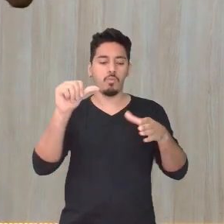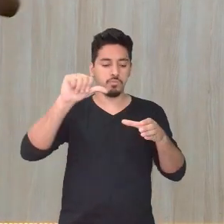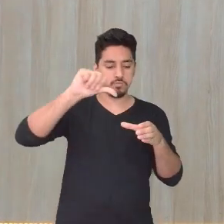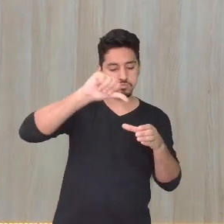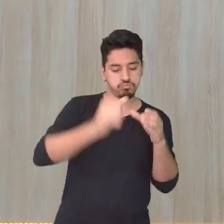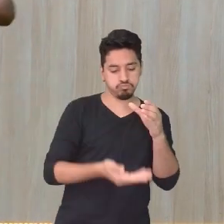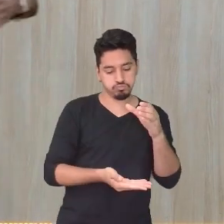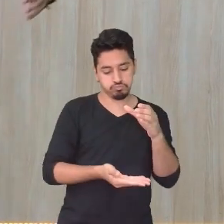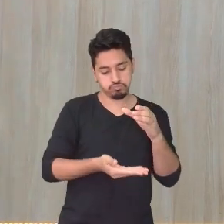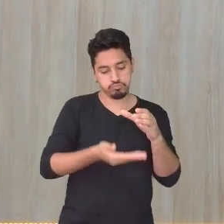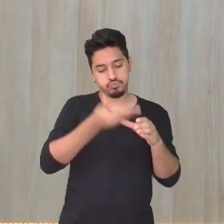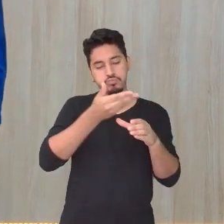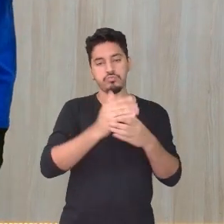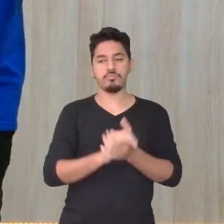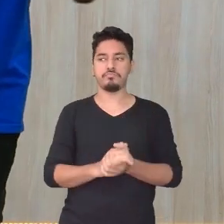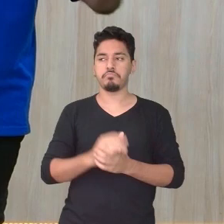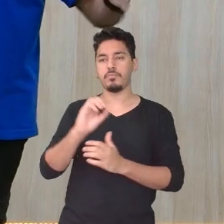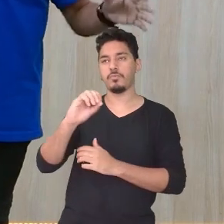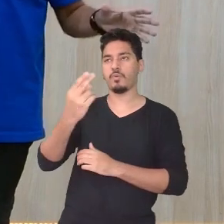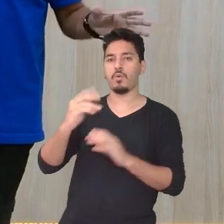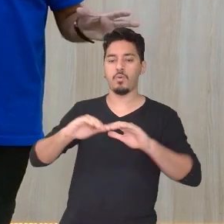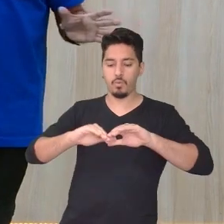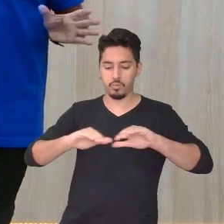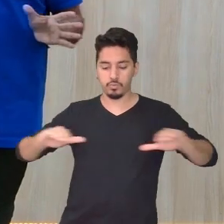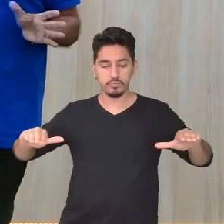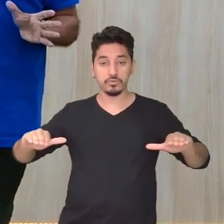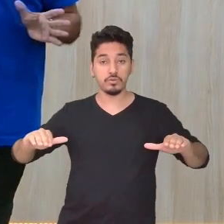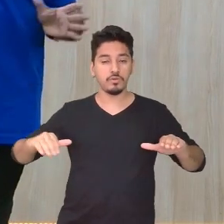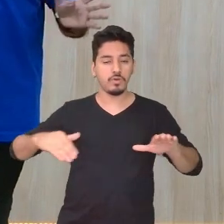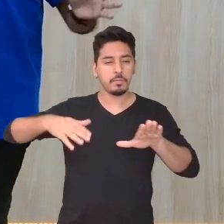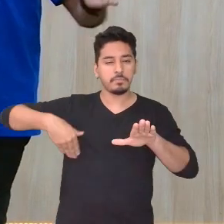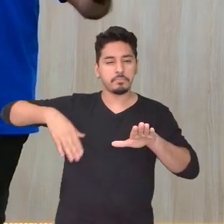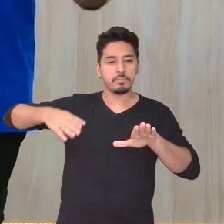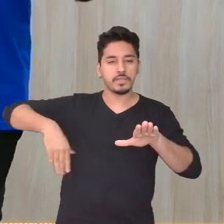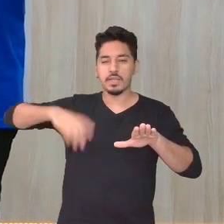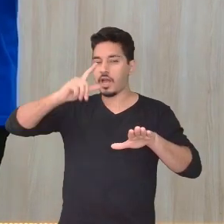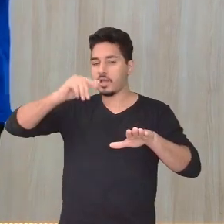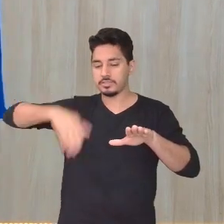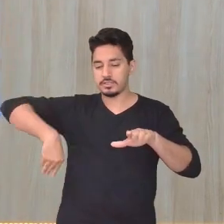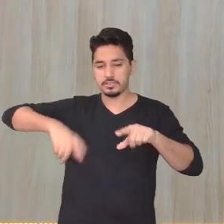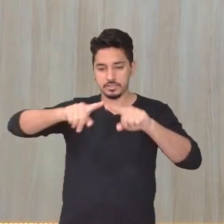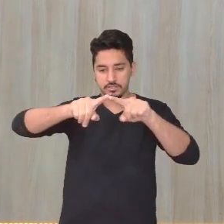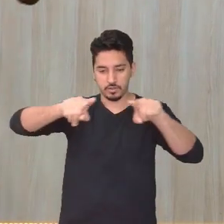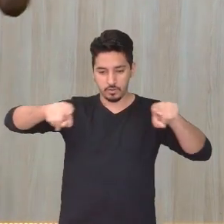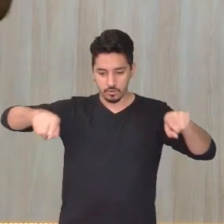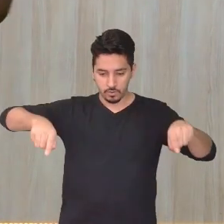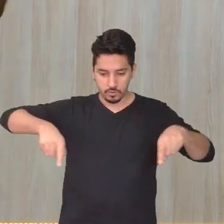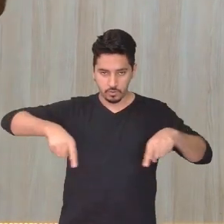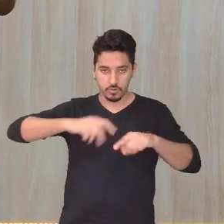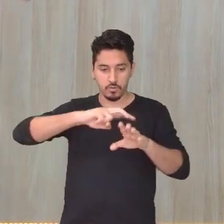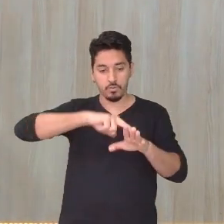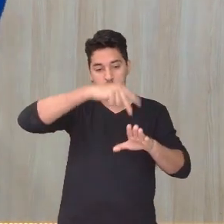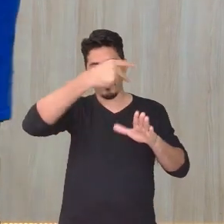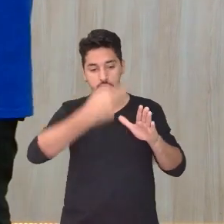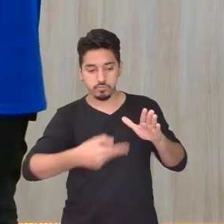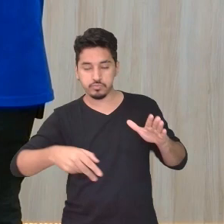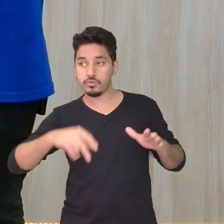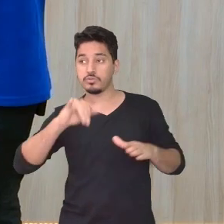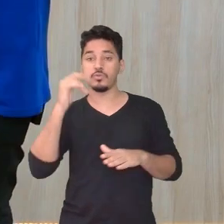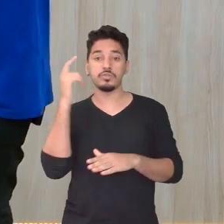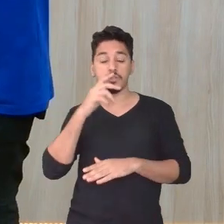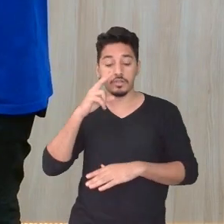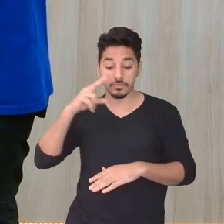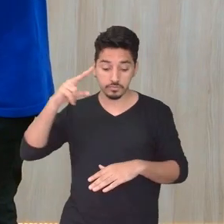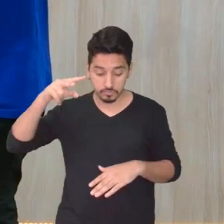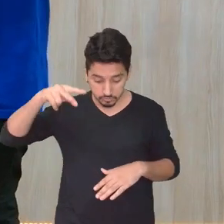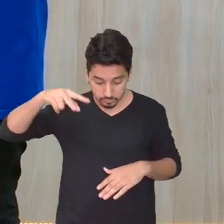botar um recipiente lá, uma piscina em formato cilíndrico. Eita, você só consegue enxergar de